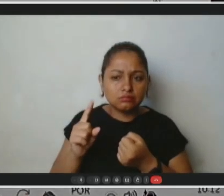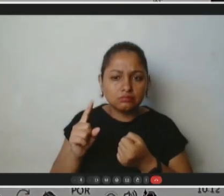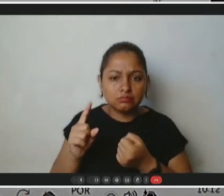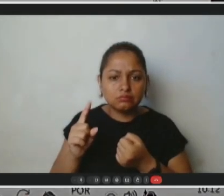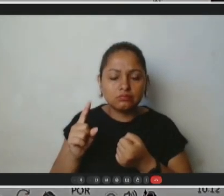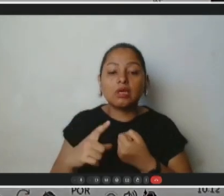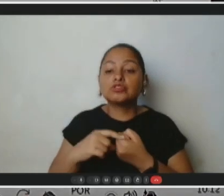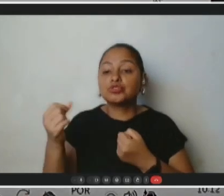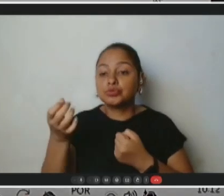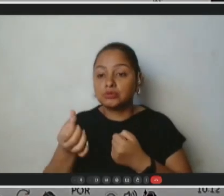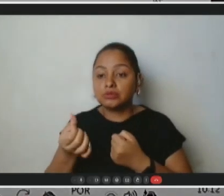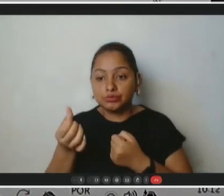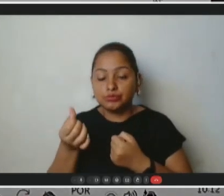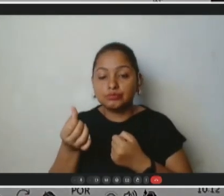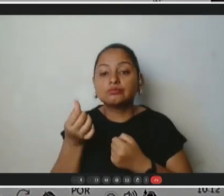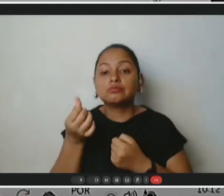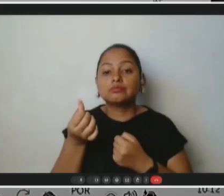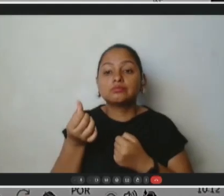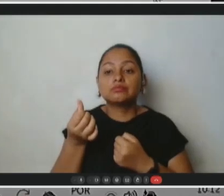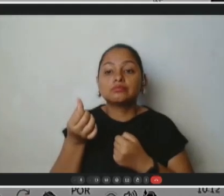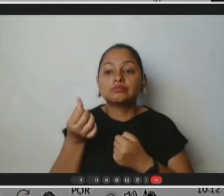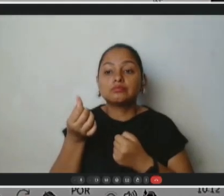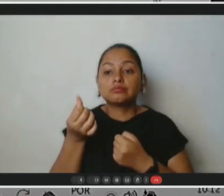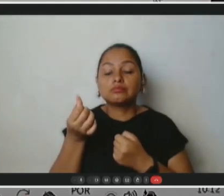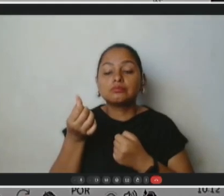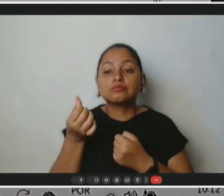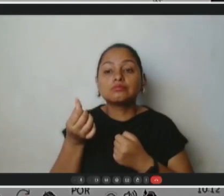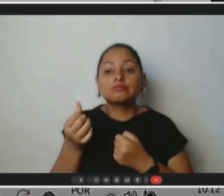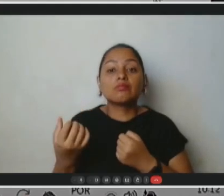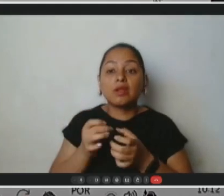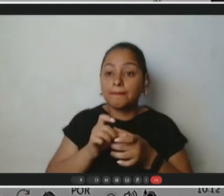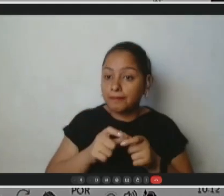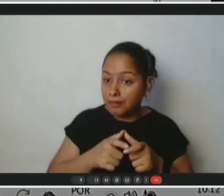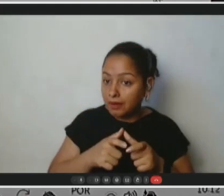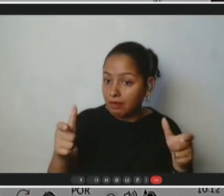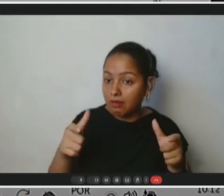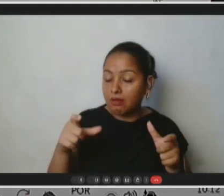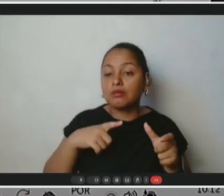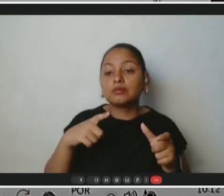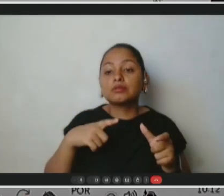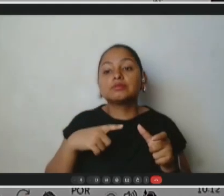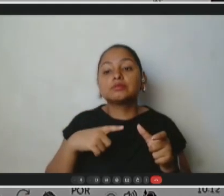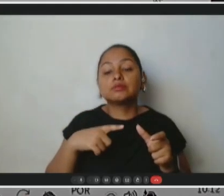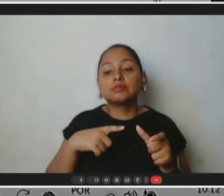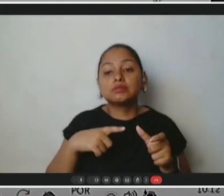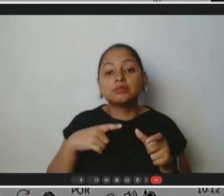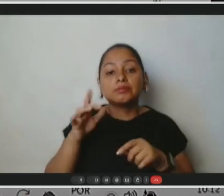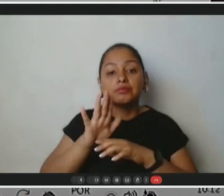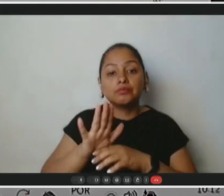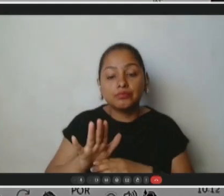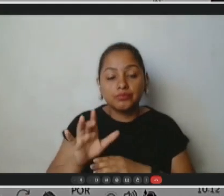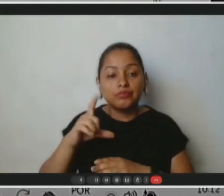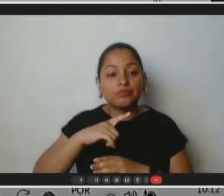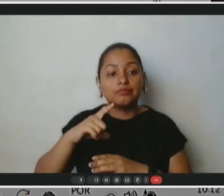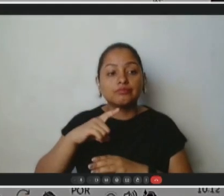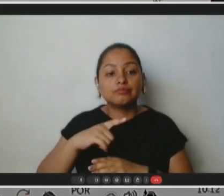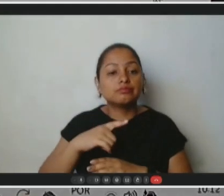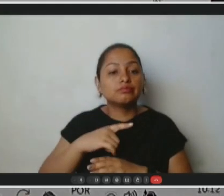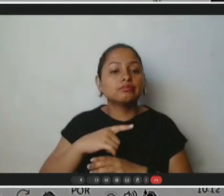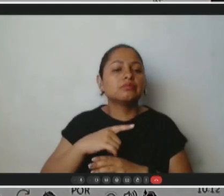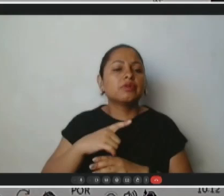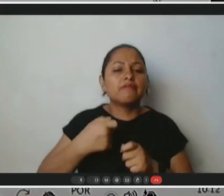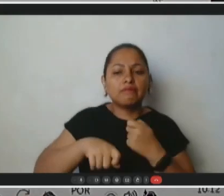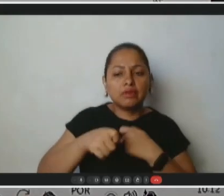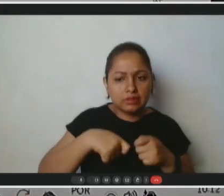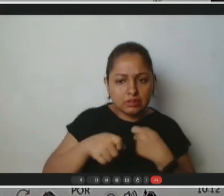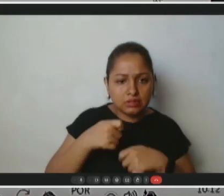6º. O ato que conceder ou ampliar incentivo, isenção ou benefício de natureza tributária ou financeira